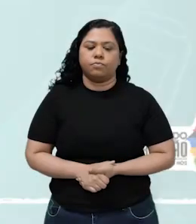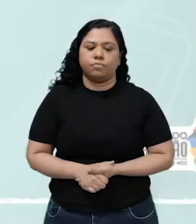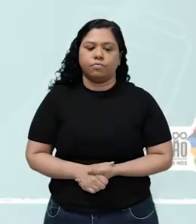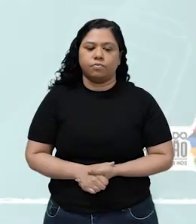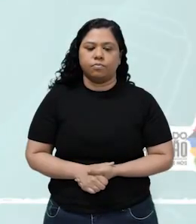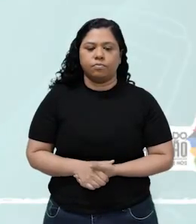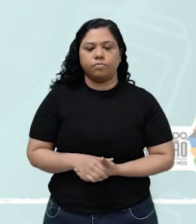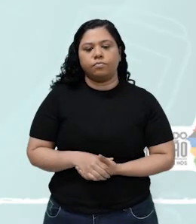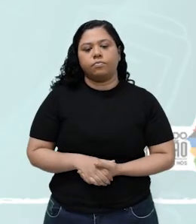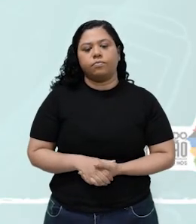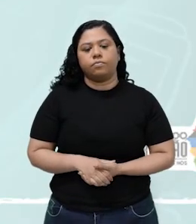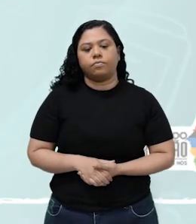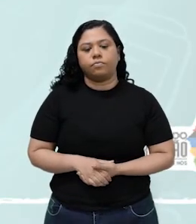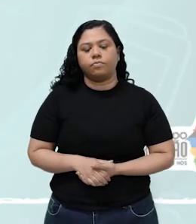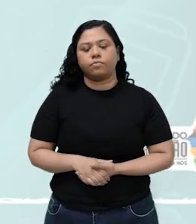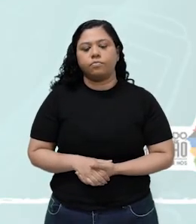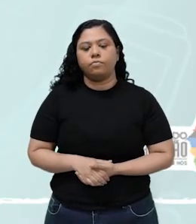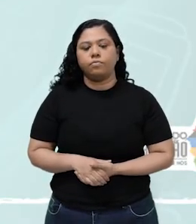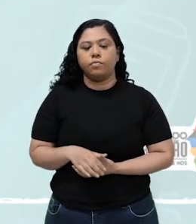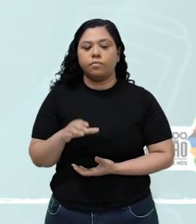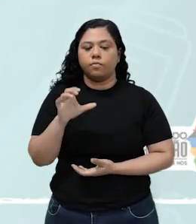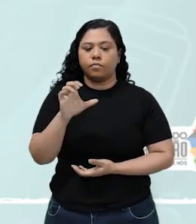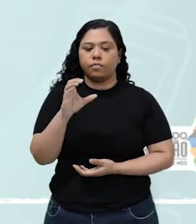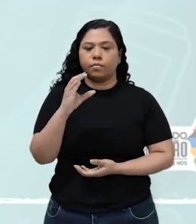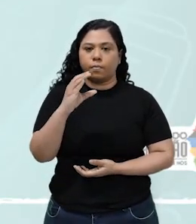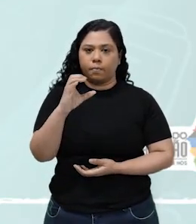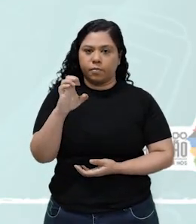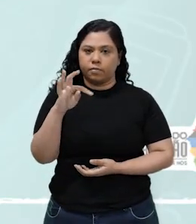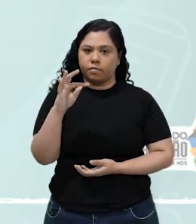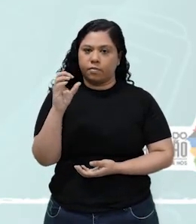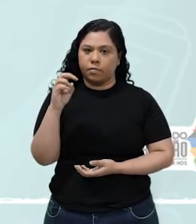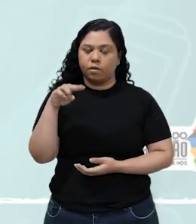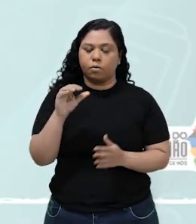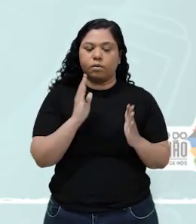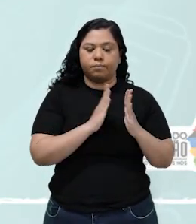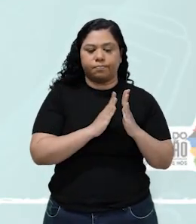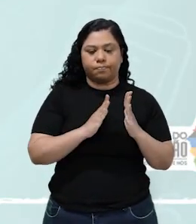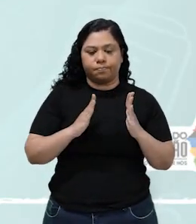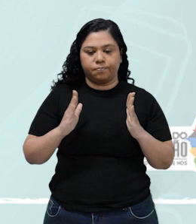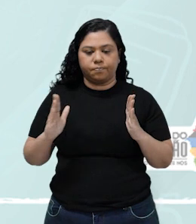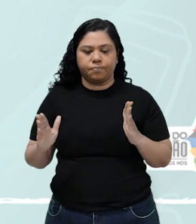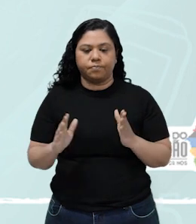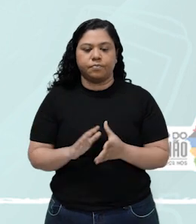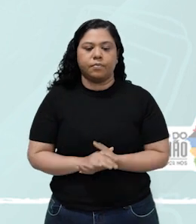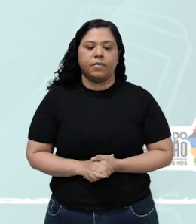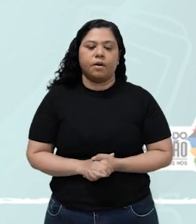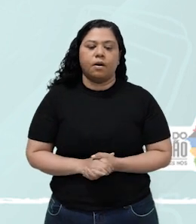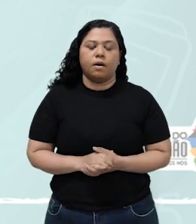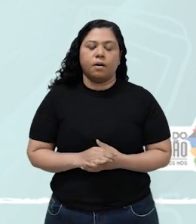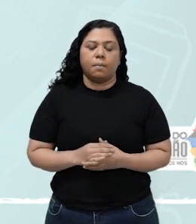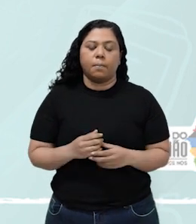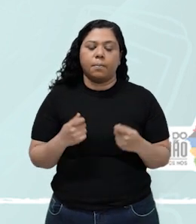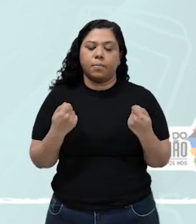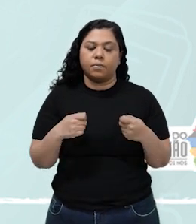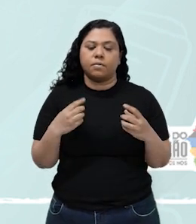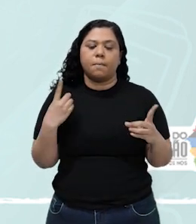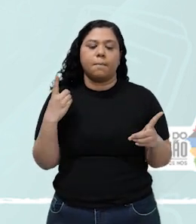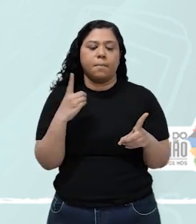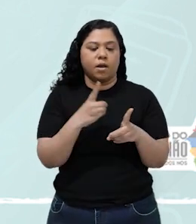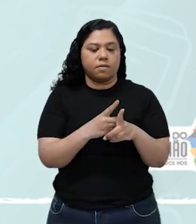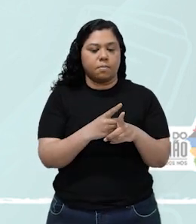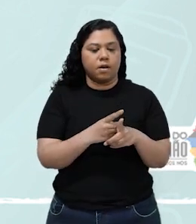Uma cetona ramificada. Bom, eu vou precisar identificar a cadeia principal, tudo